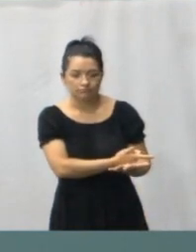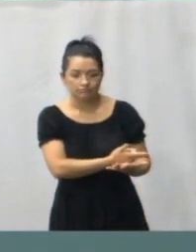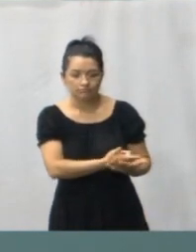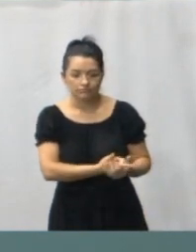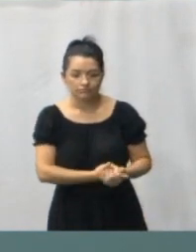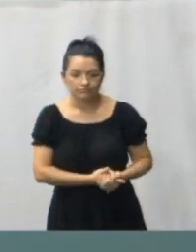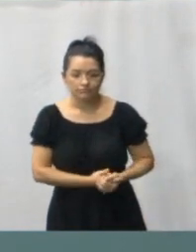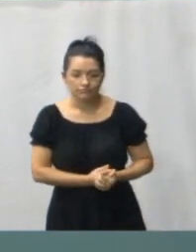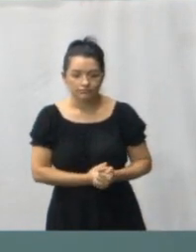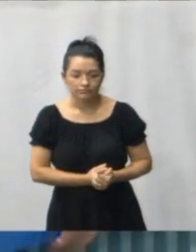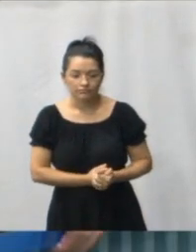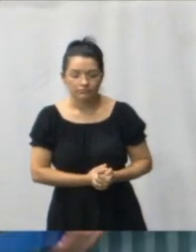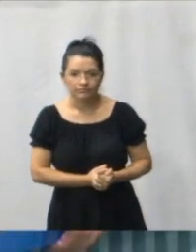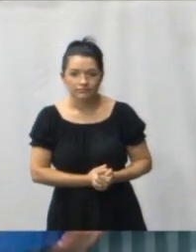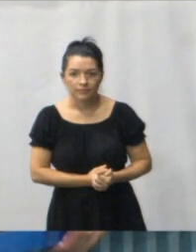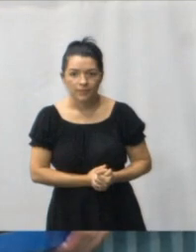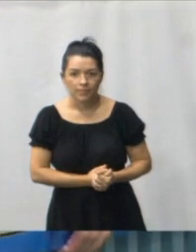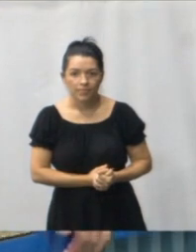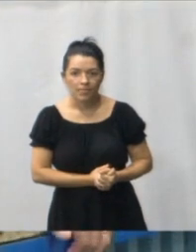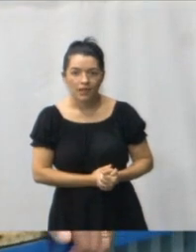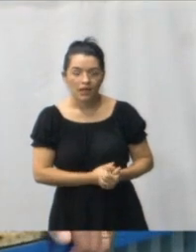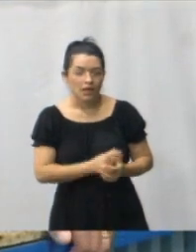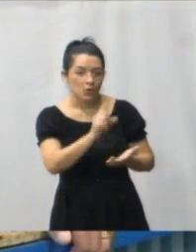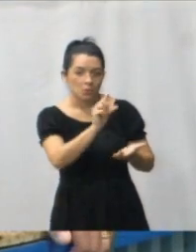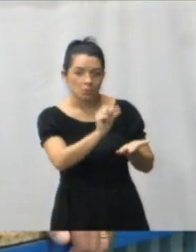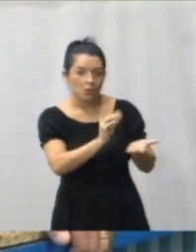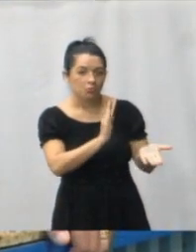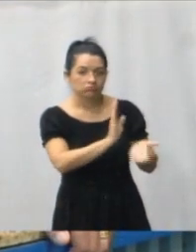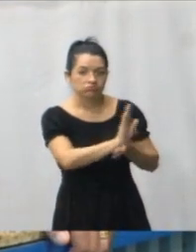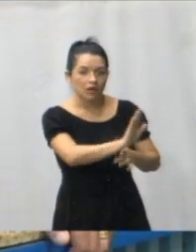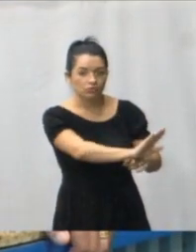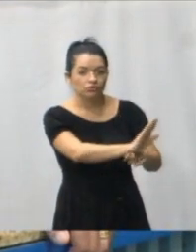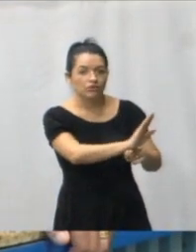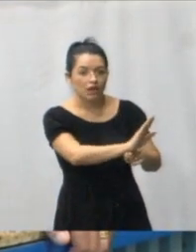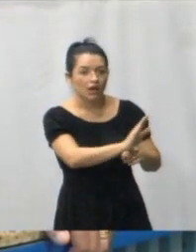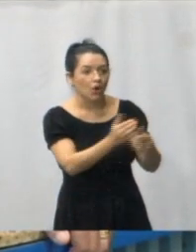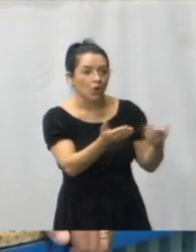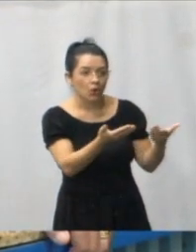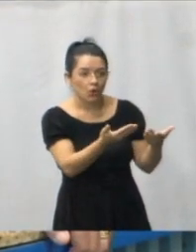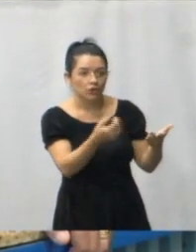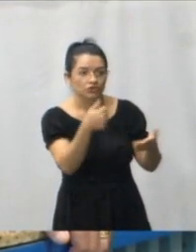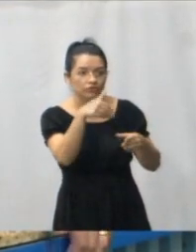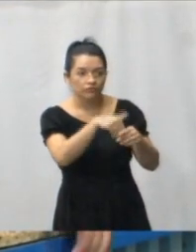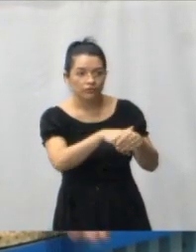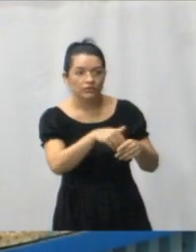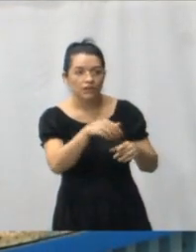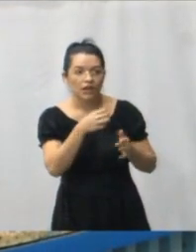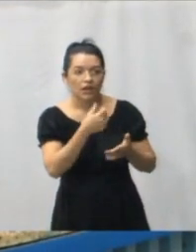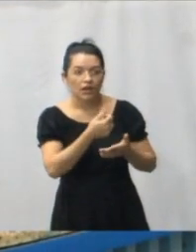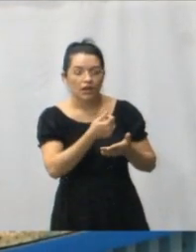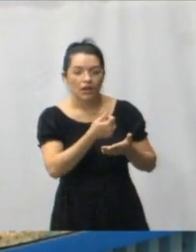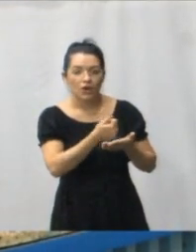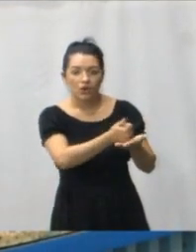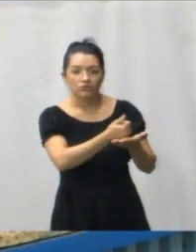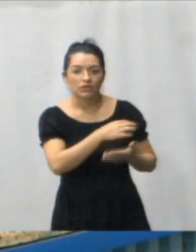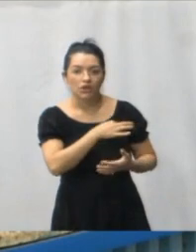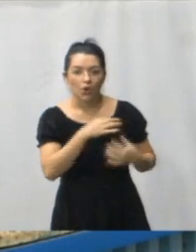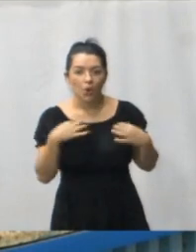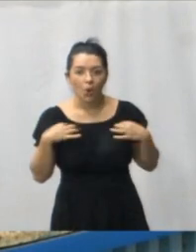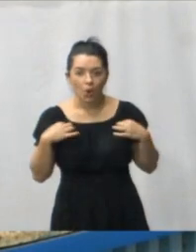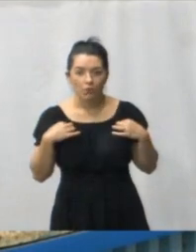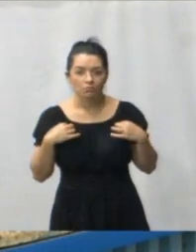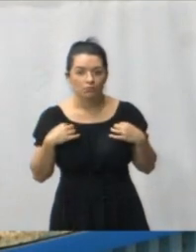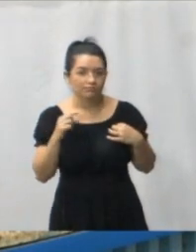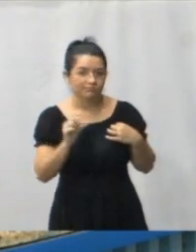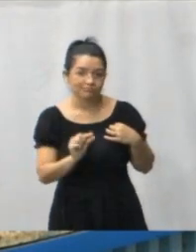É o mínimo que nós poderíamos fazer, era votar hoje esse auxílio fardamento, é o mínimo. Mas nós temos certeza absoluta que iremos votar